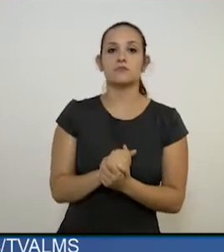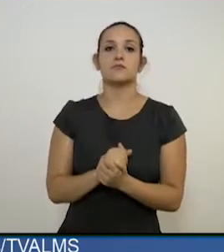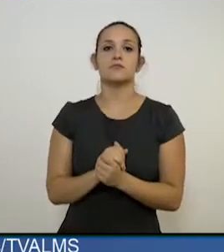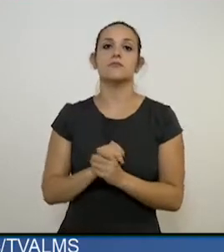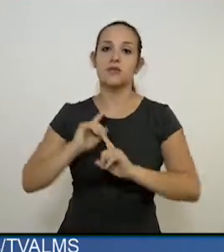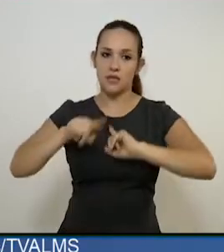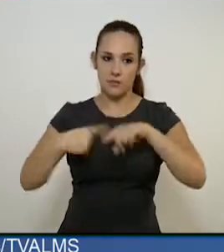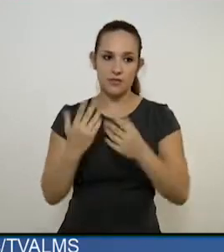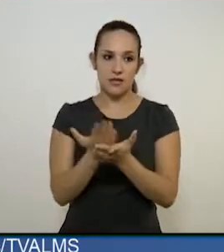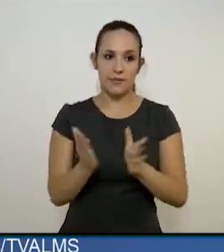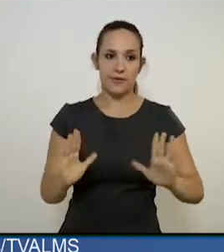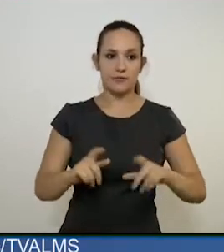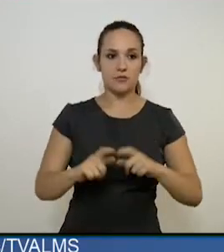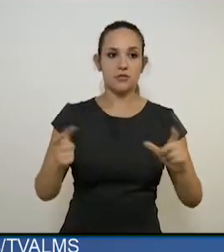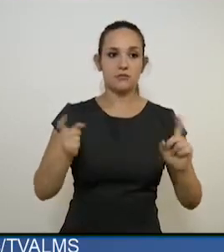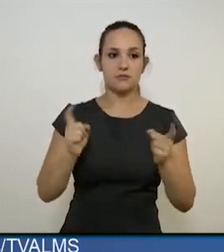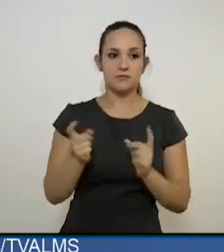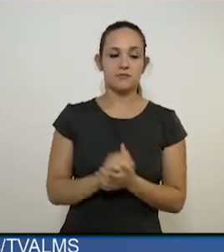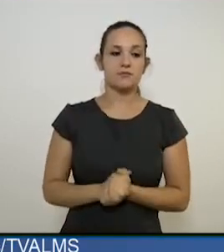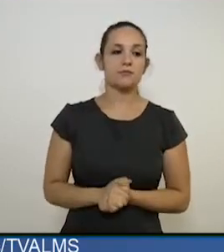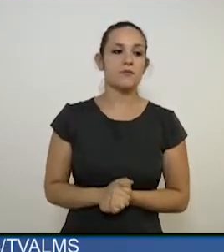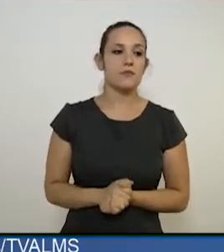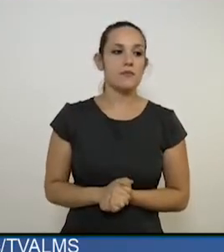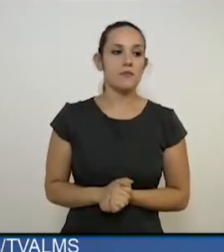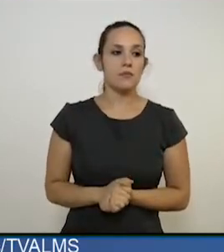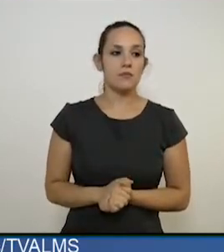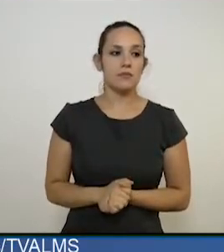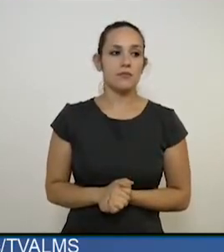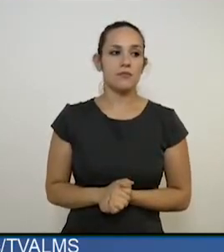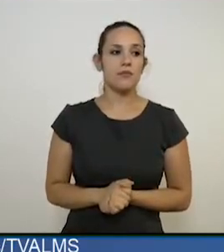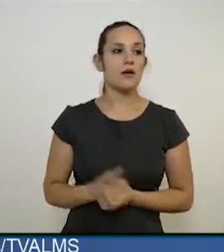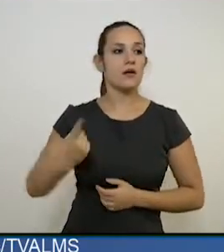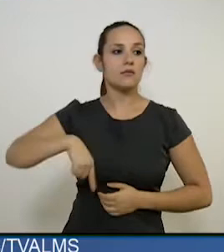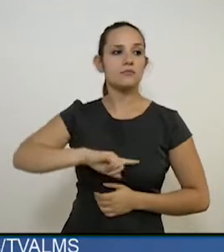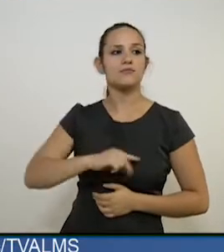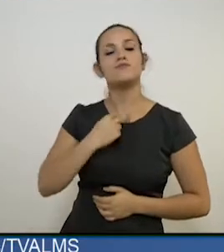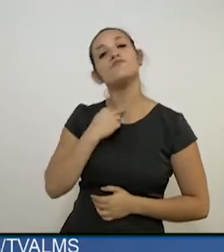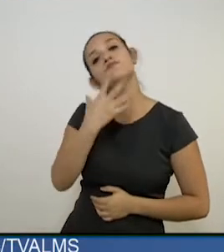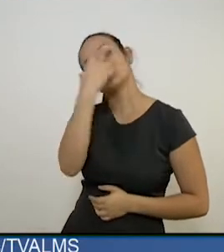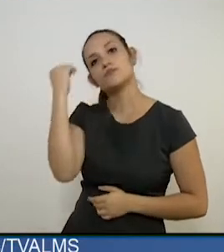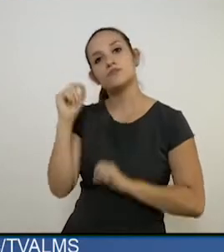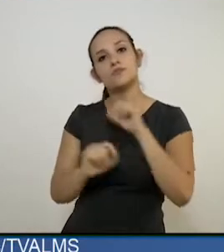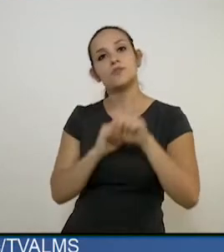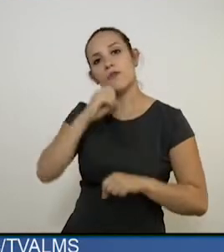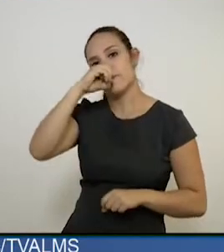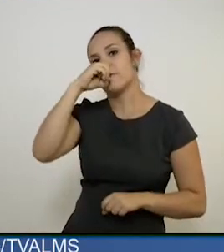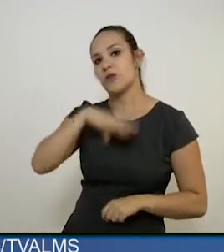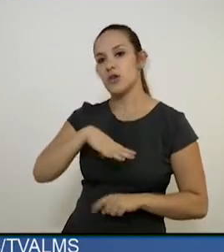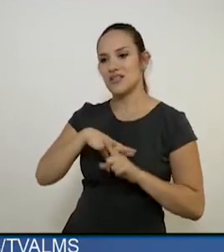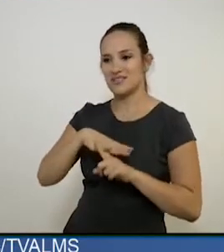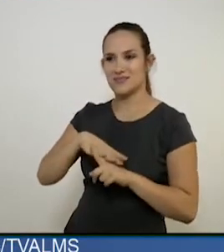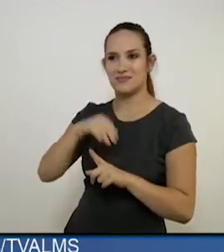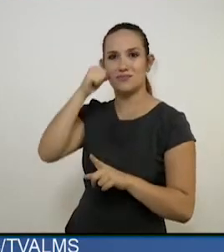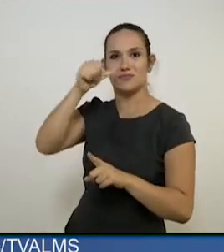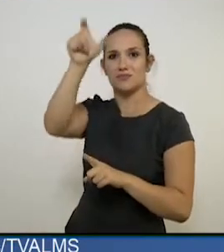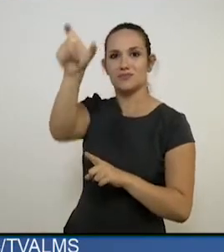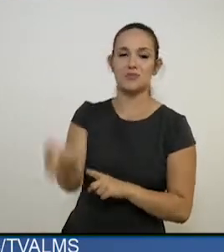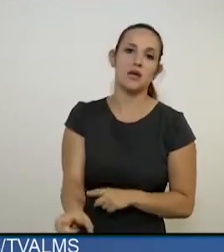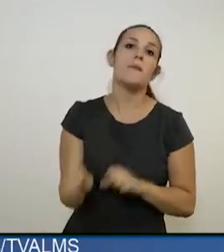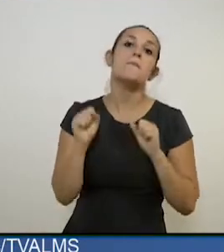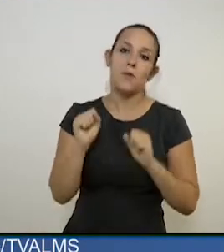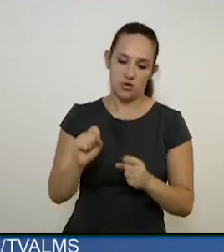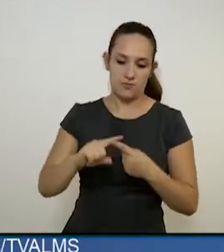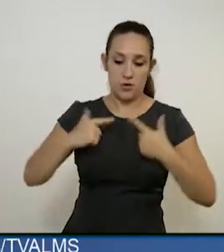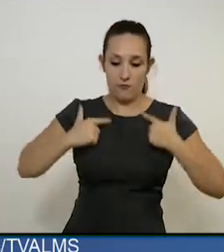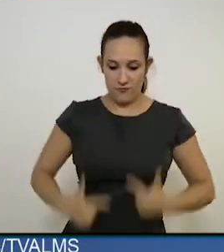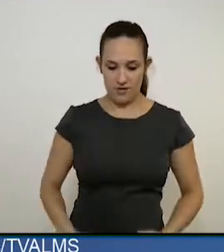após o grande expediente. E jamais devemos esquecer que a violência contra a mulher pode ser de ordem